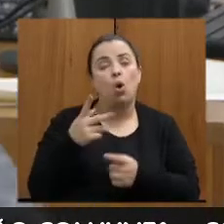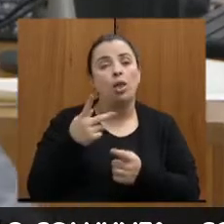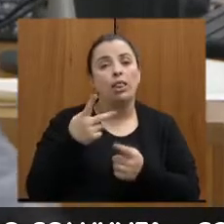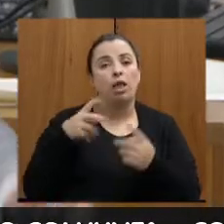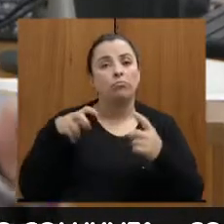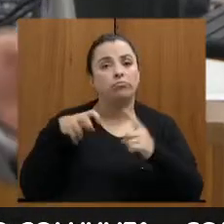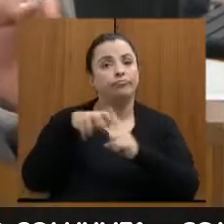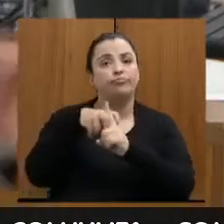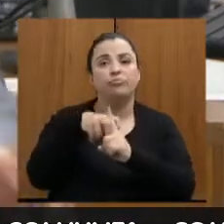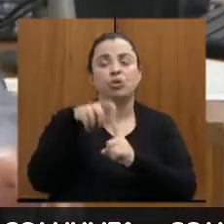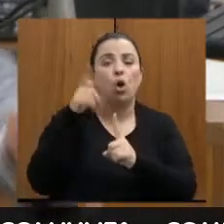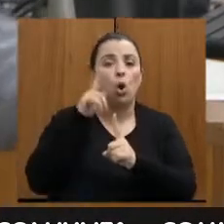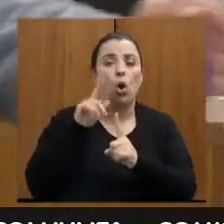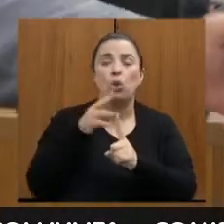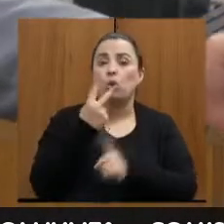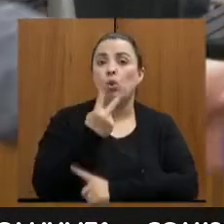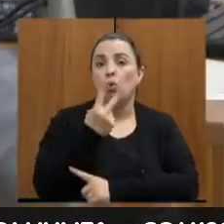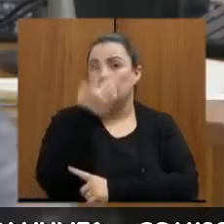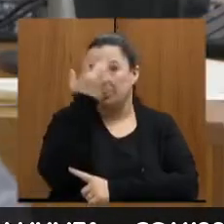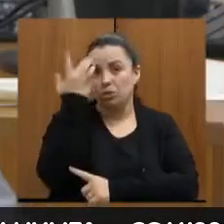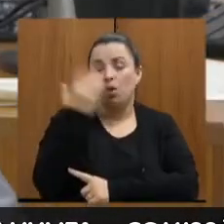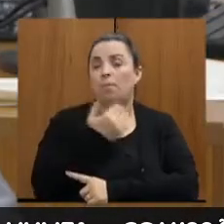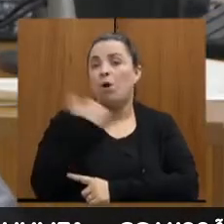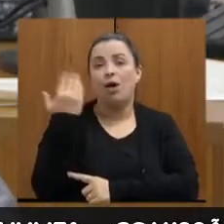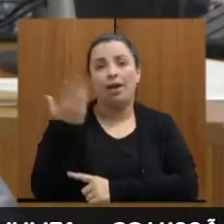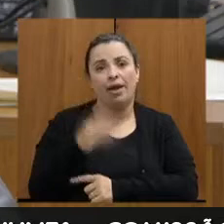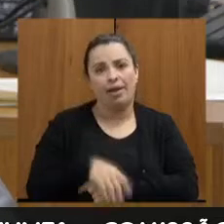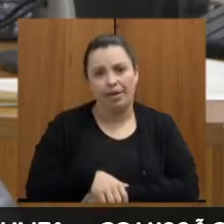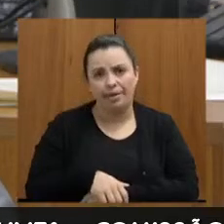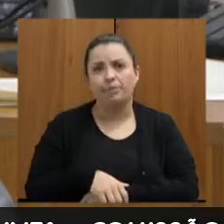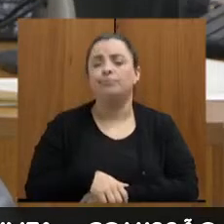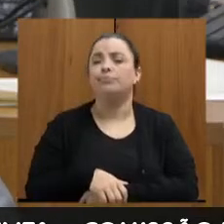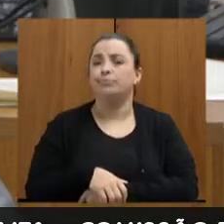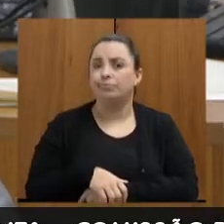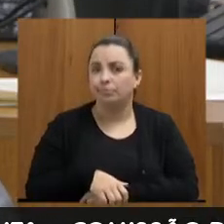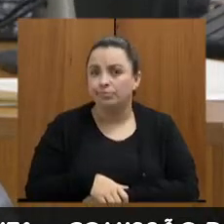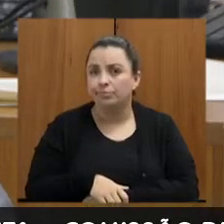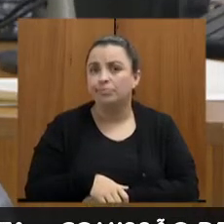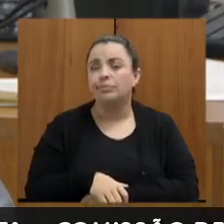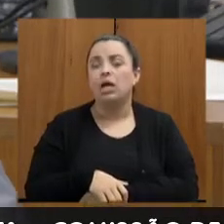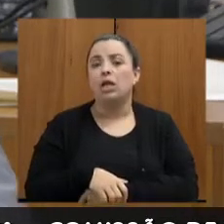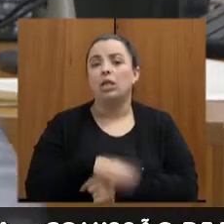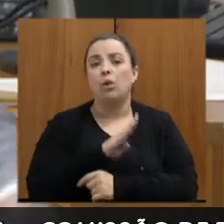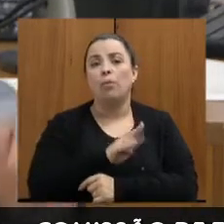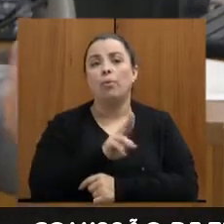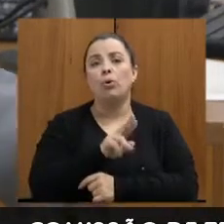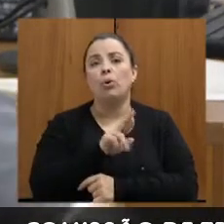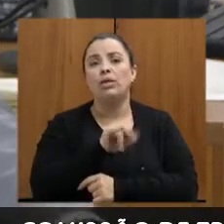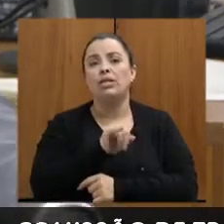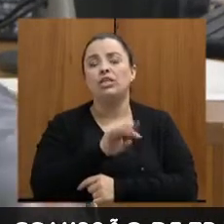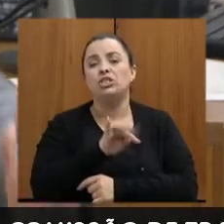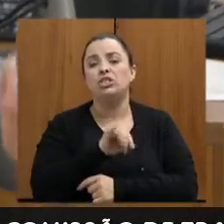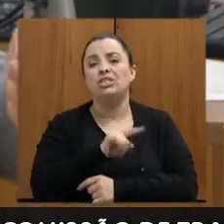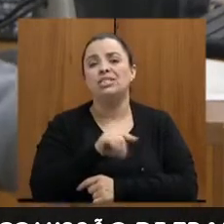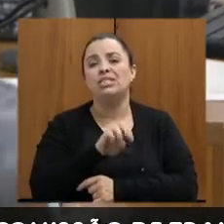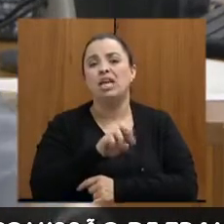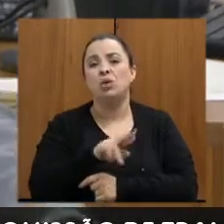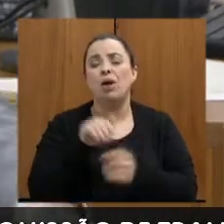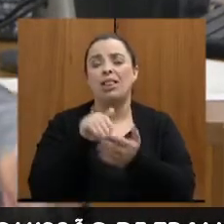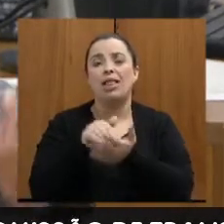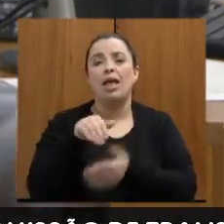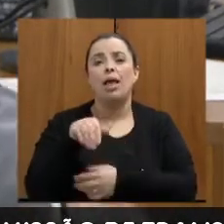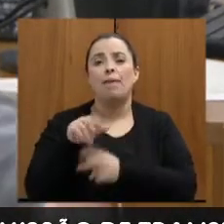com duas vítima fatal e é de Buritizeiro até Patos de Minas se a obra emergencial